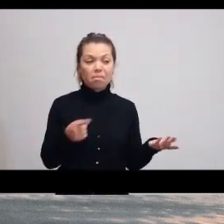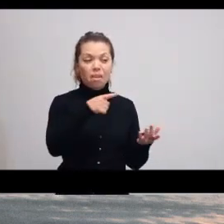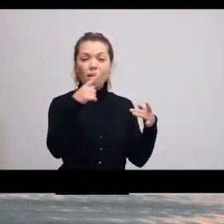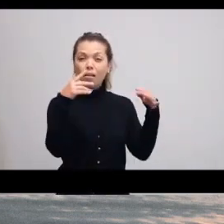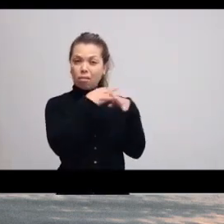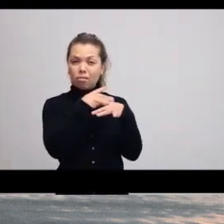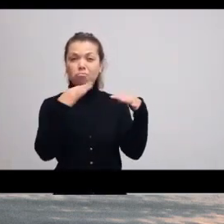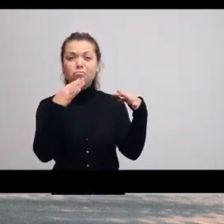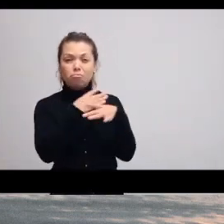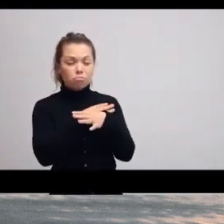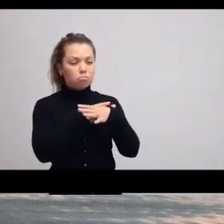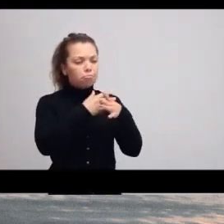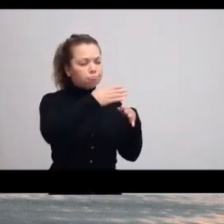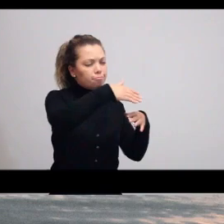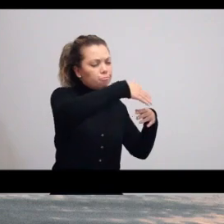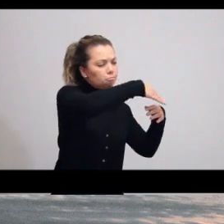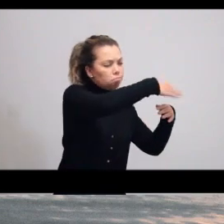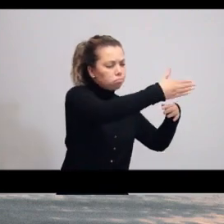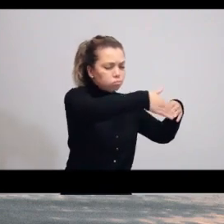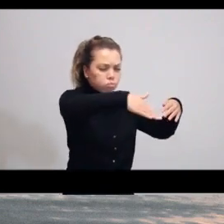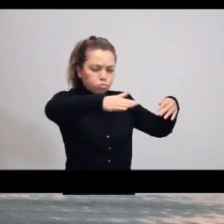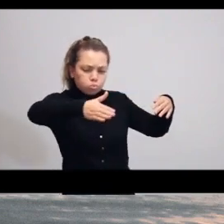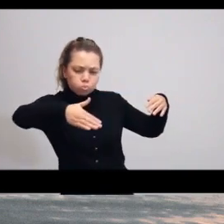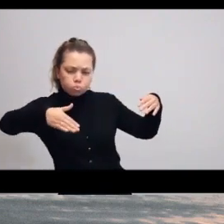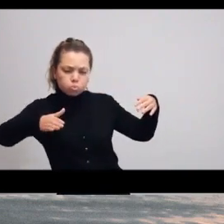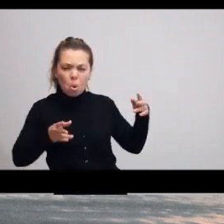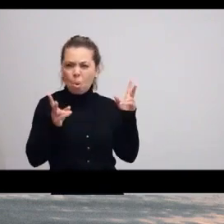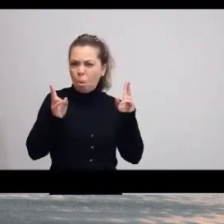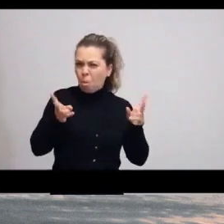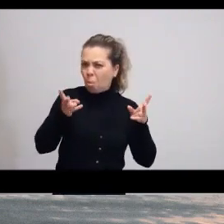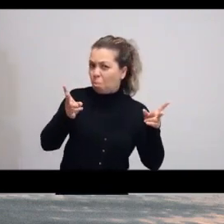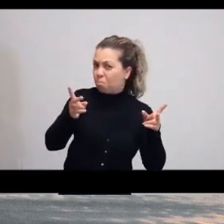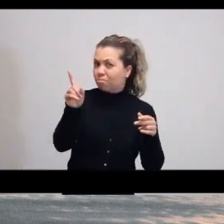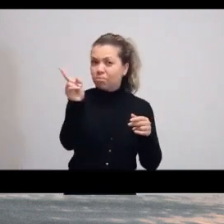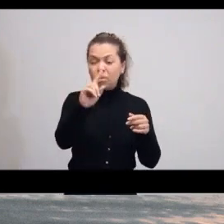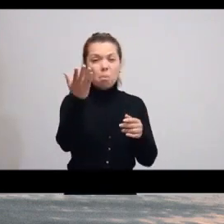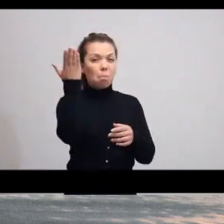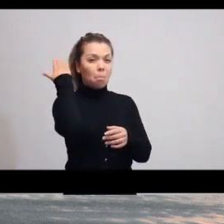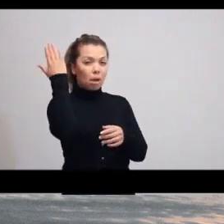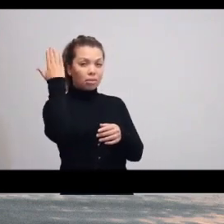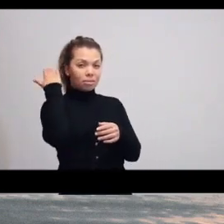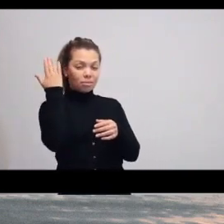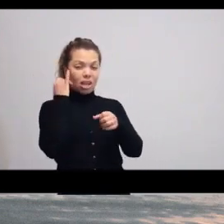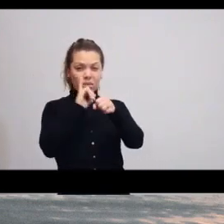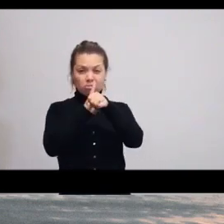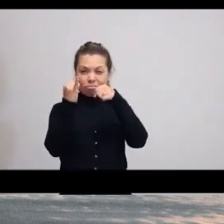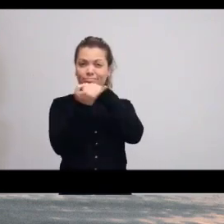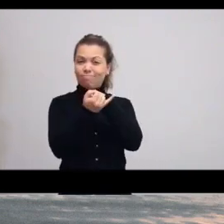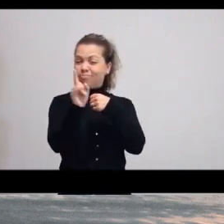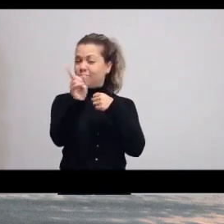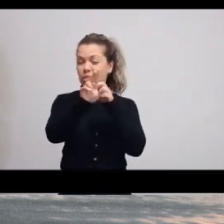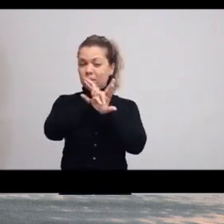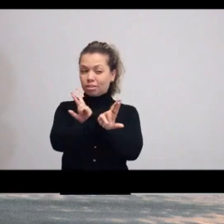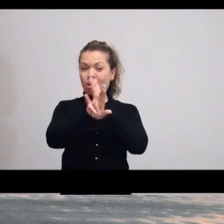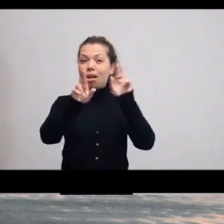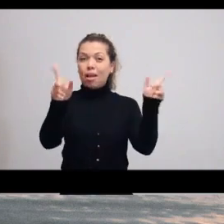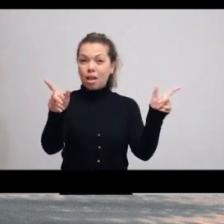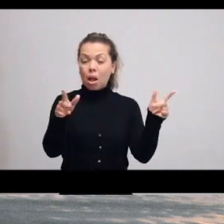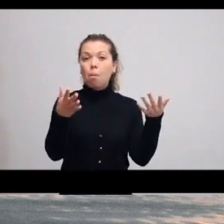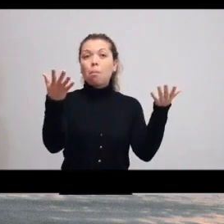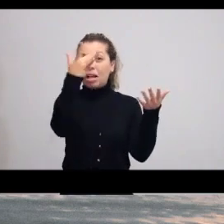de 1970, de um condomínio de luxo que traria 70 mil pessoas para a região da Jureia, ameaçando não só o